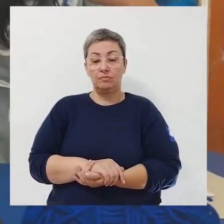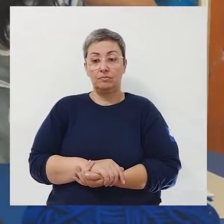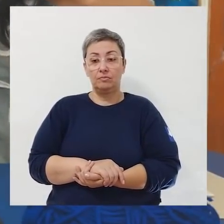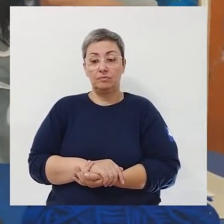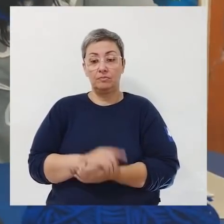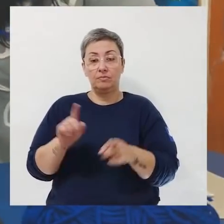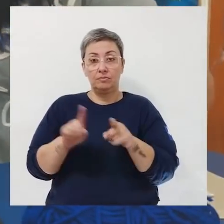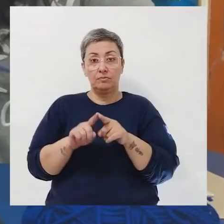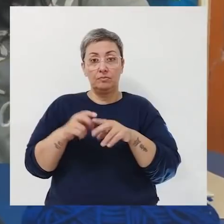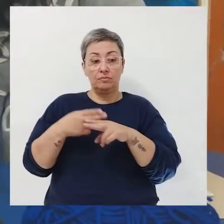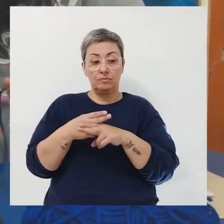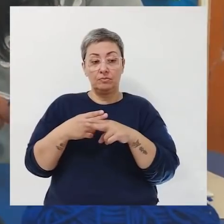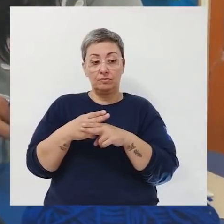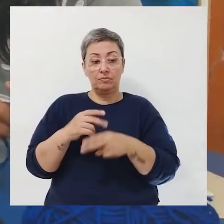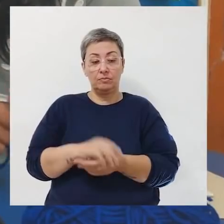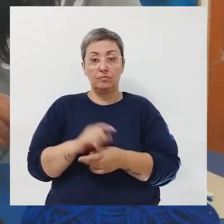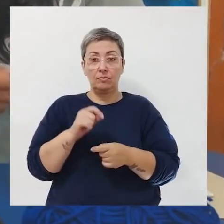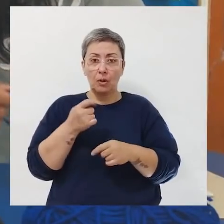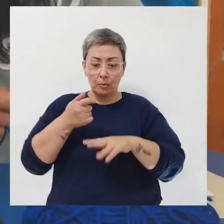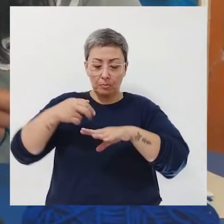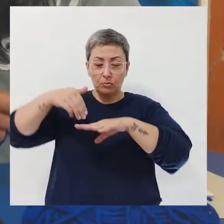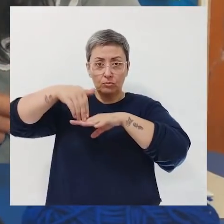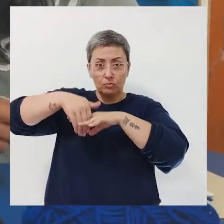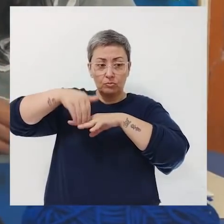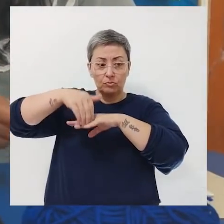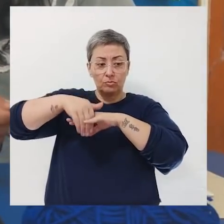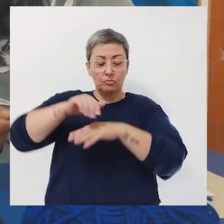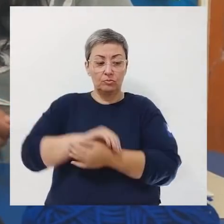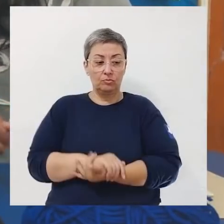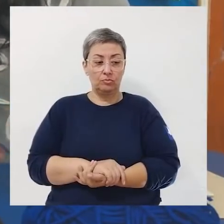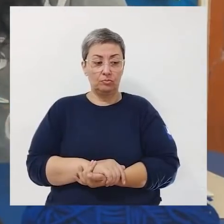Pegar, vou abrir o estilete e fazer um pequeno corte.